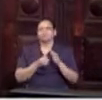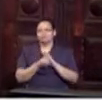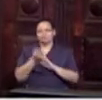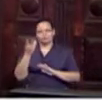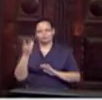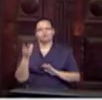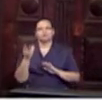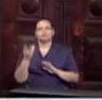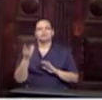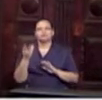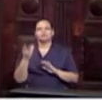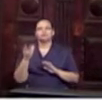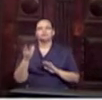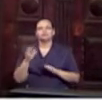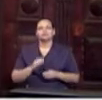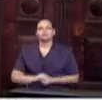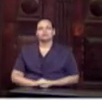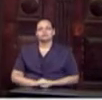reuniões,